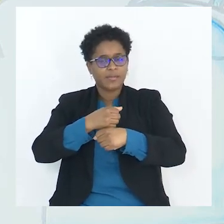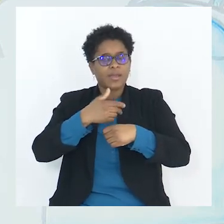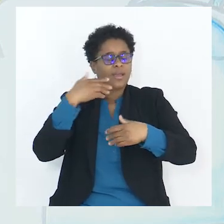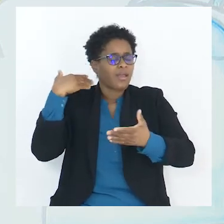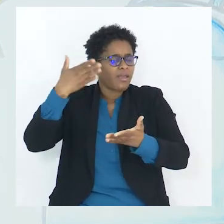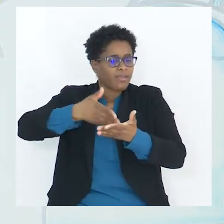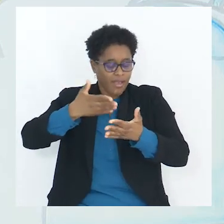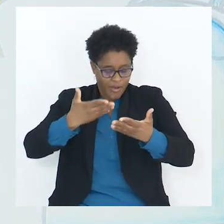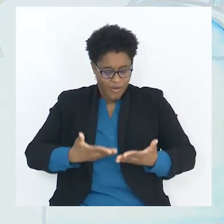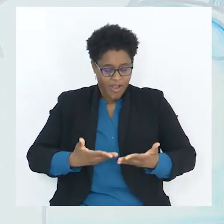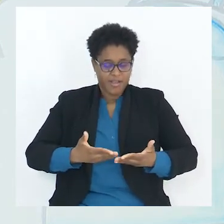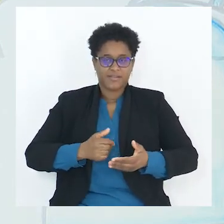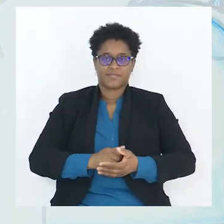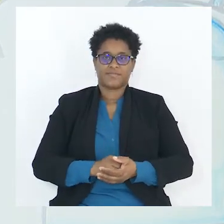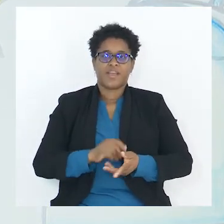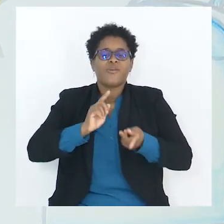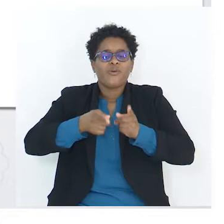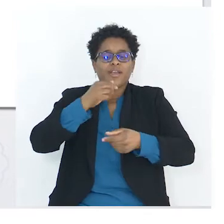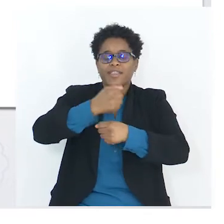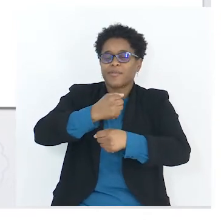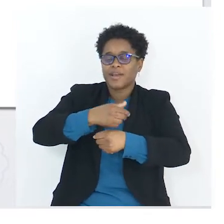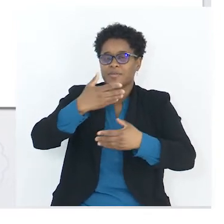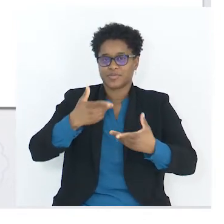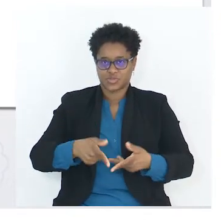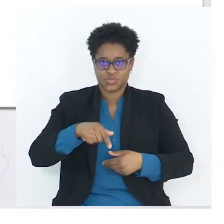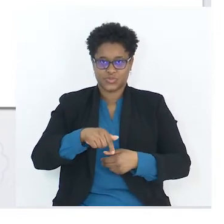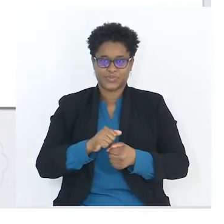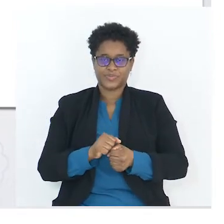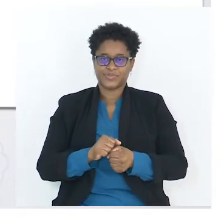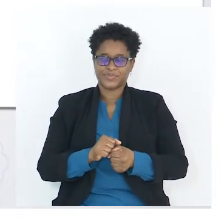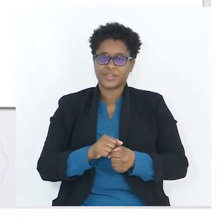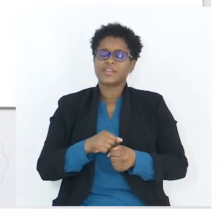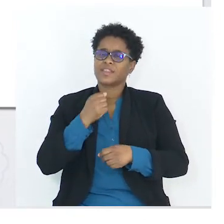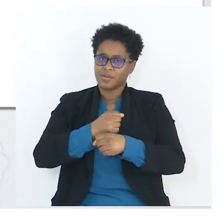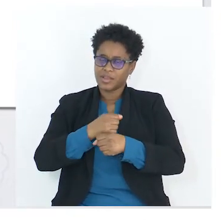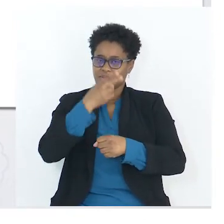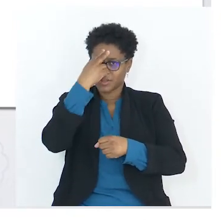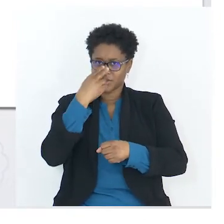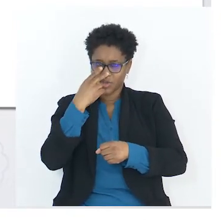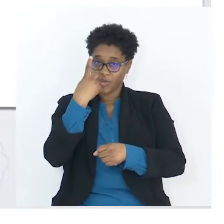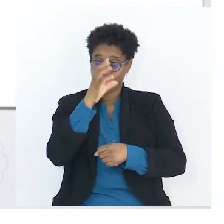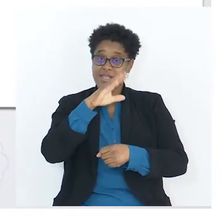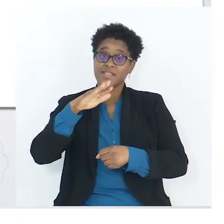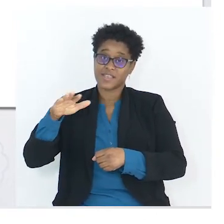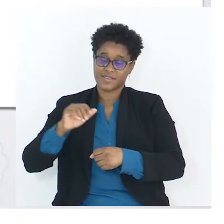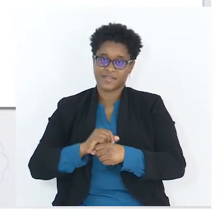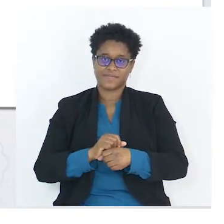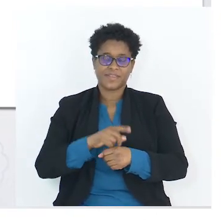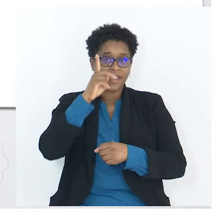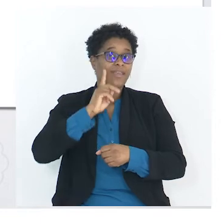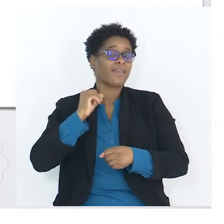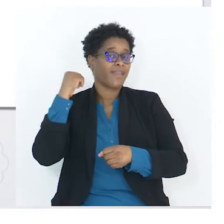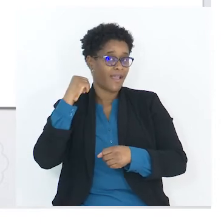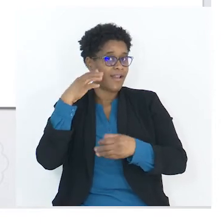agora. Então, o que é que vimos? Vimos que a história é uma ciência e que ela